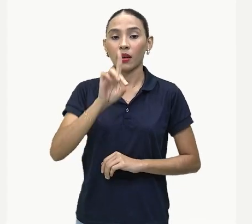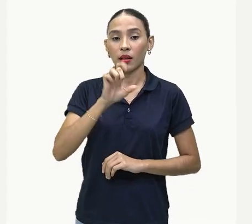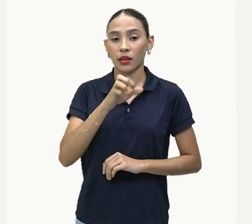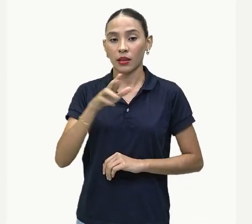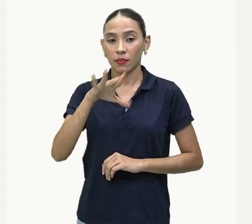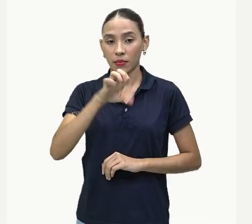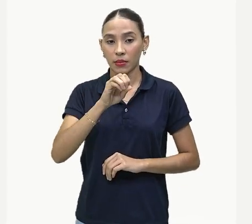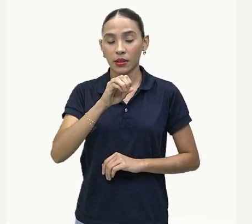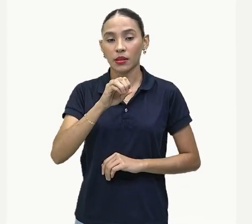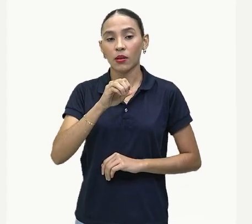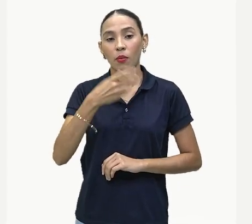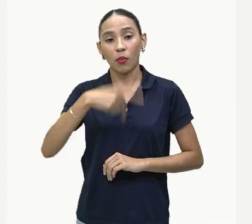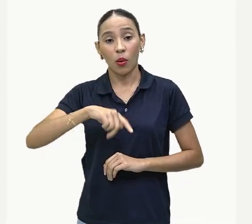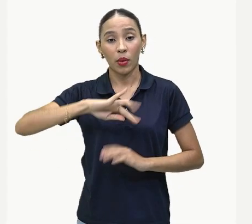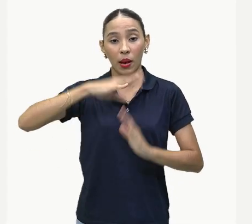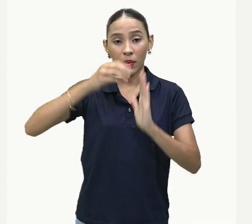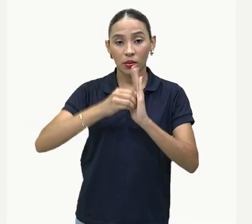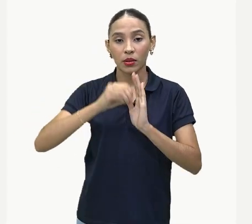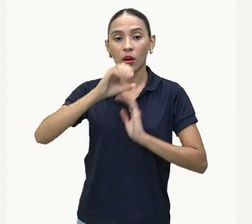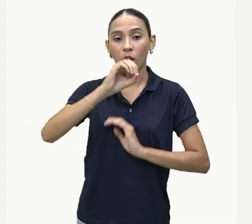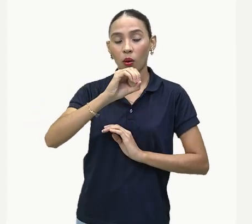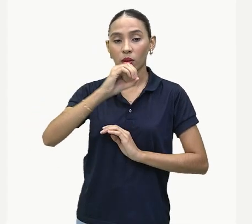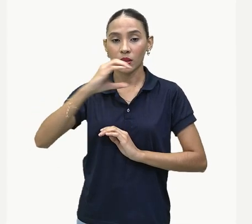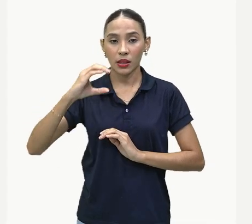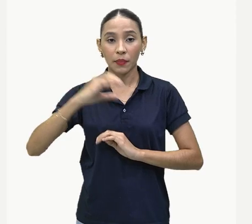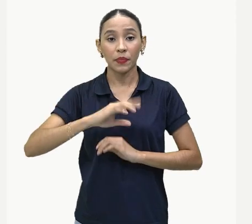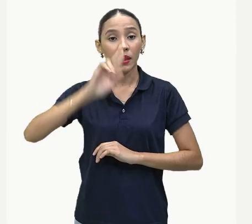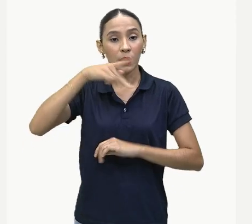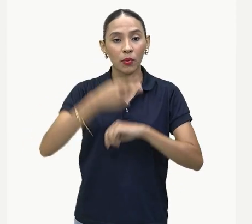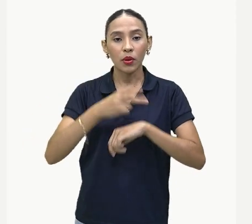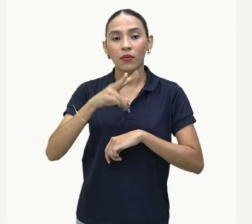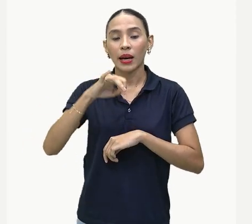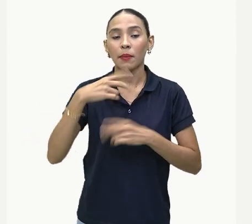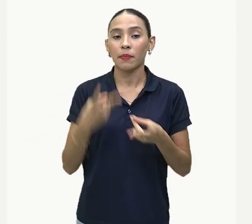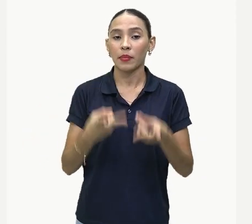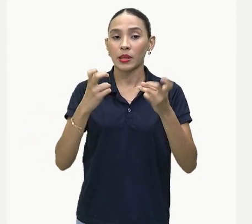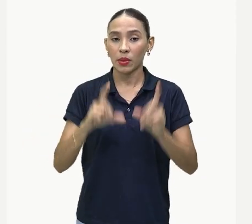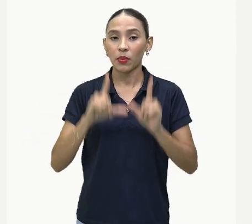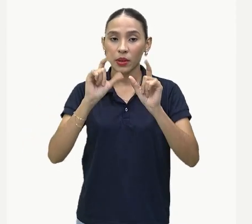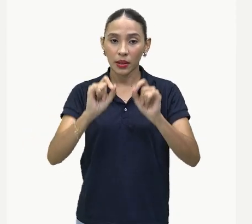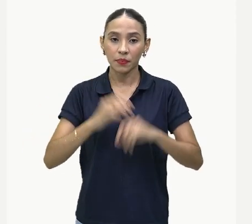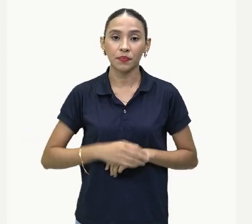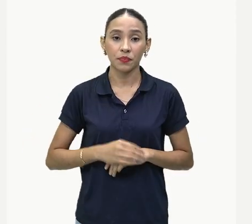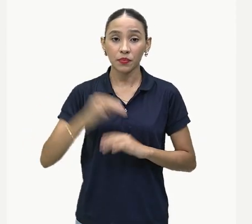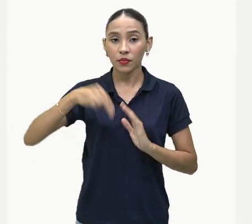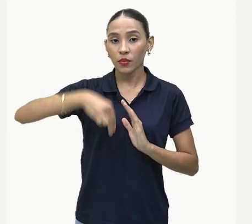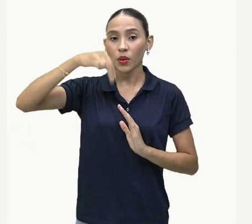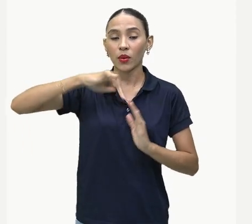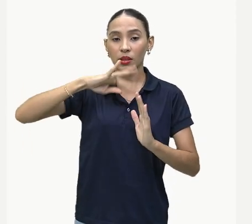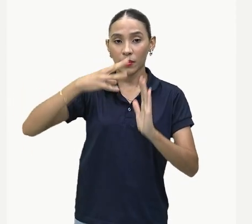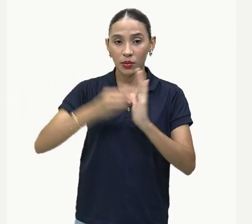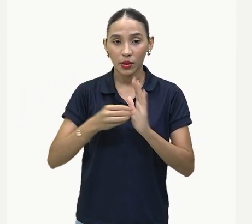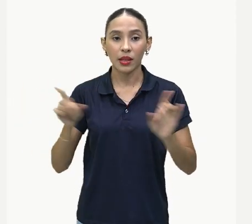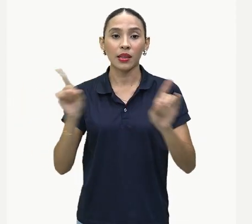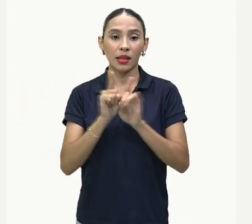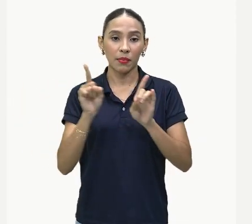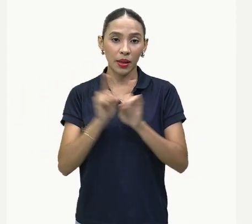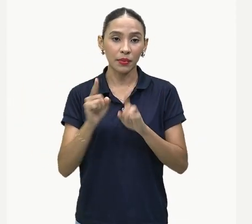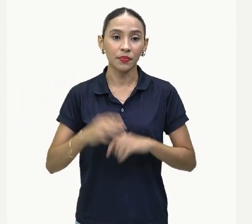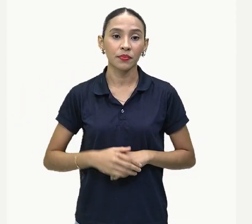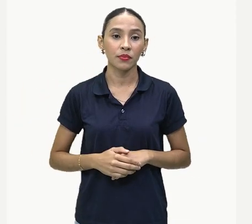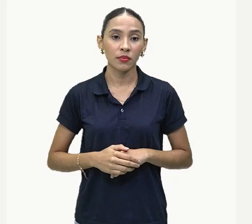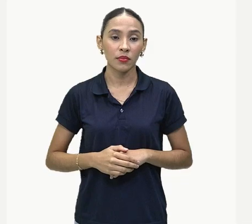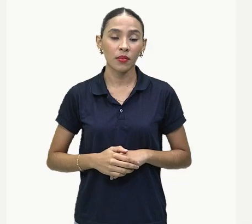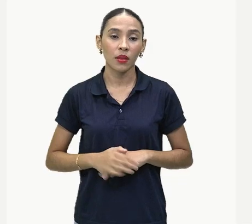Amazônia Ocidental. Depois nós vamos verificar a depressão norte amazônica.